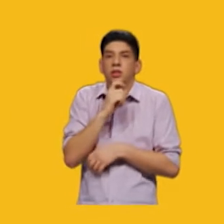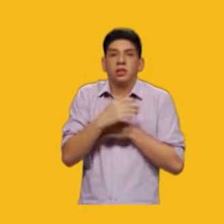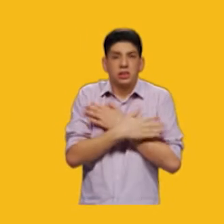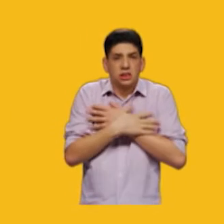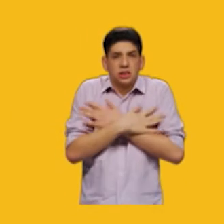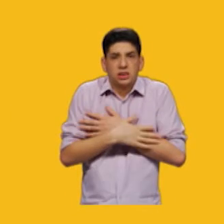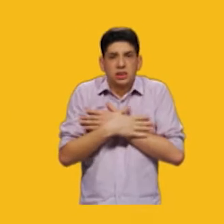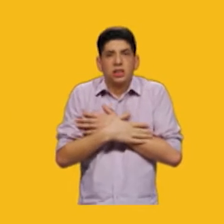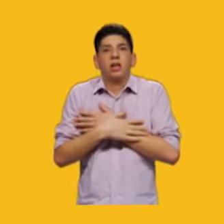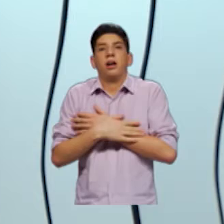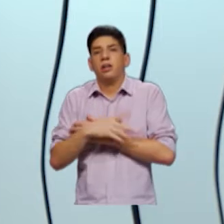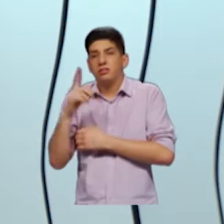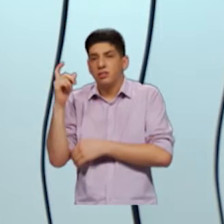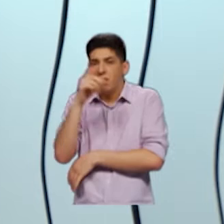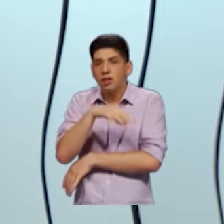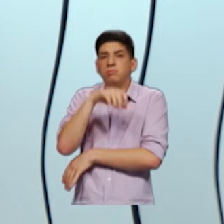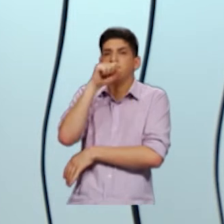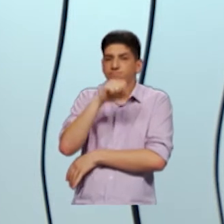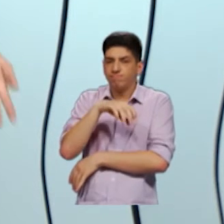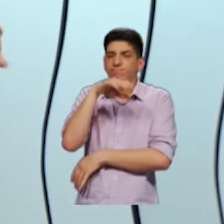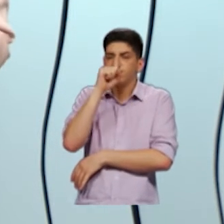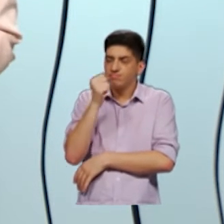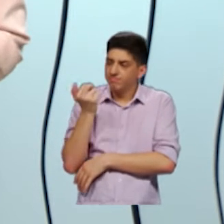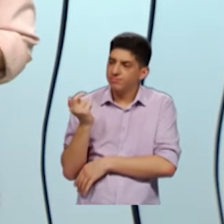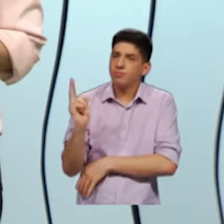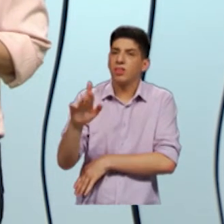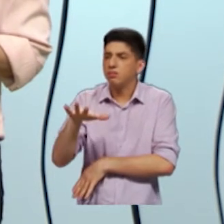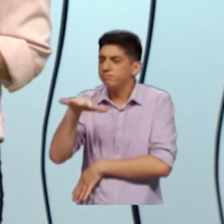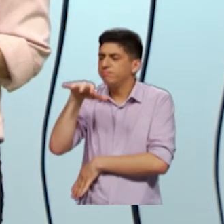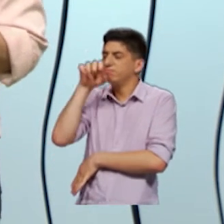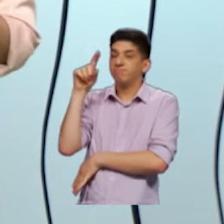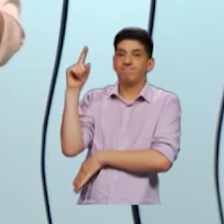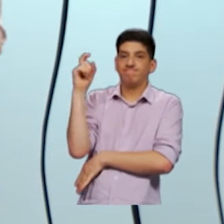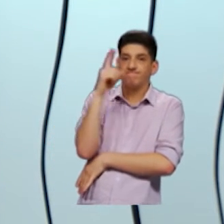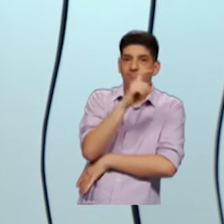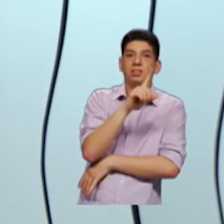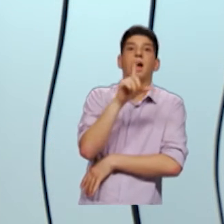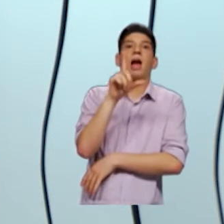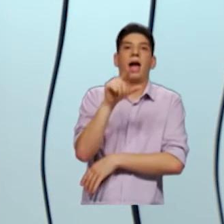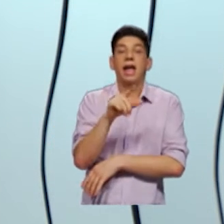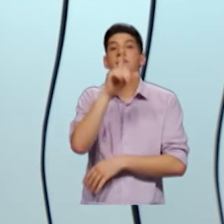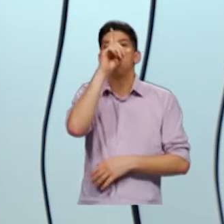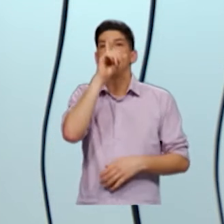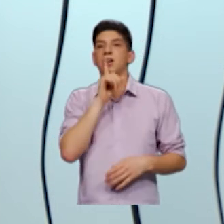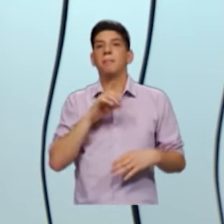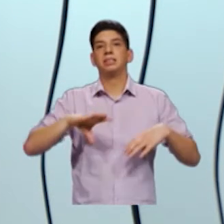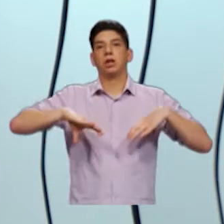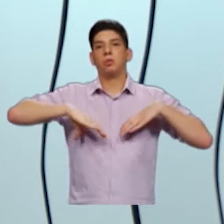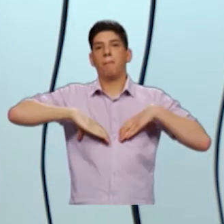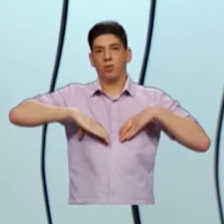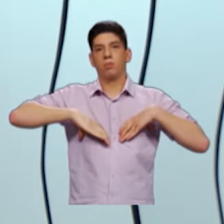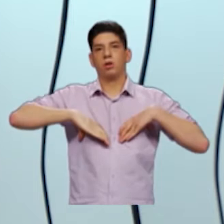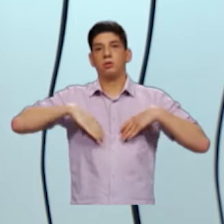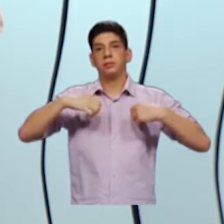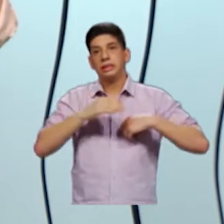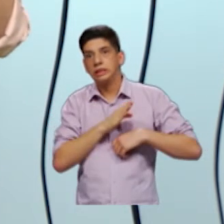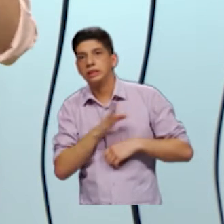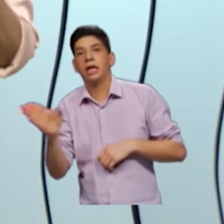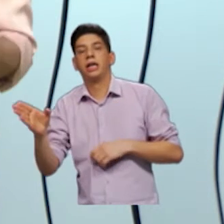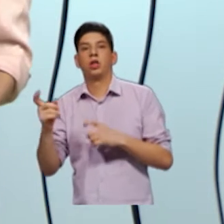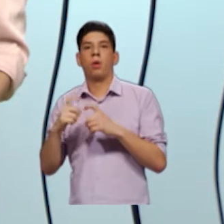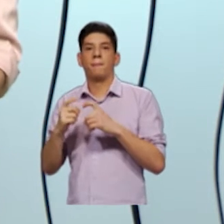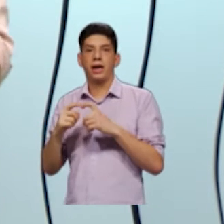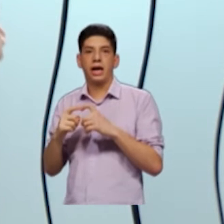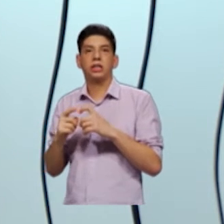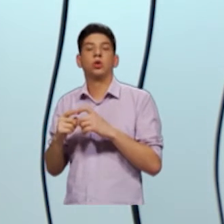que uma inflamação nos pulmões da pessoa. É necessário procurar o médico, é necessário tomar